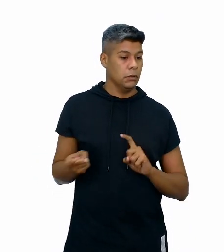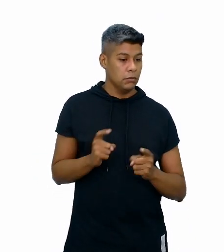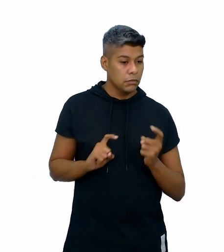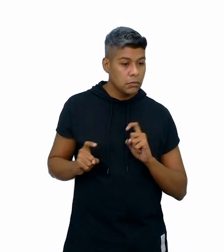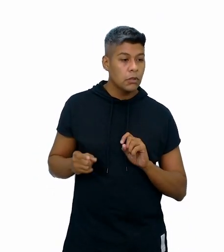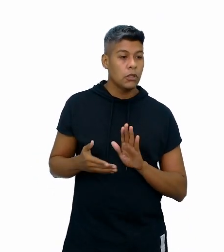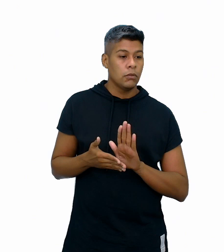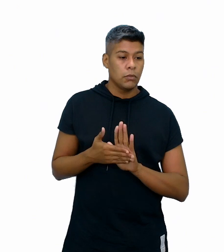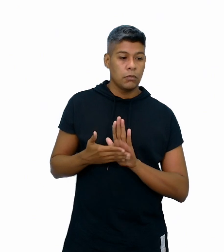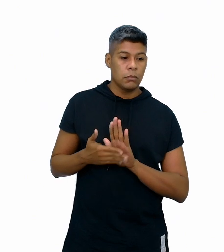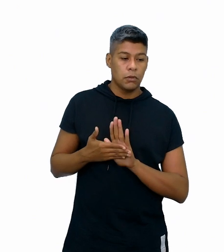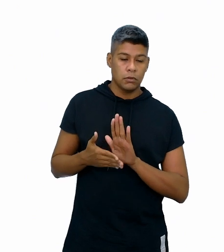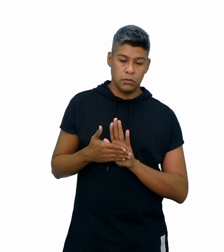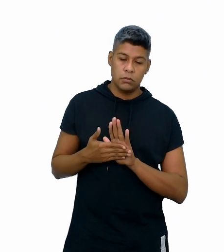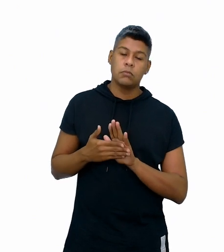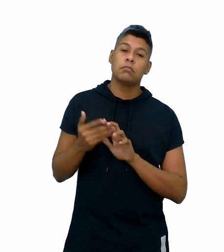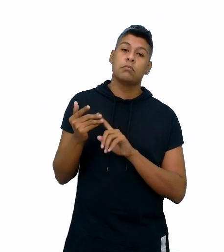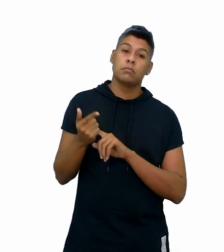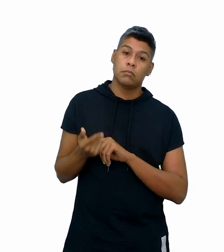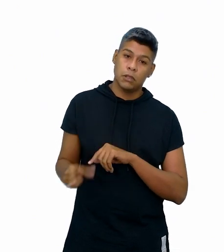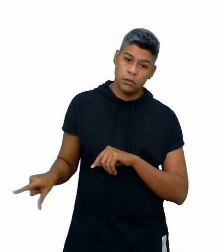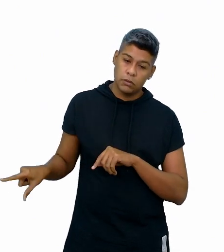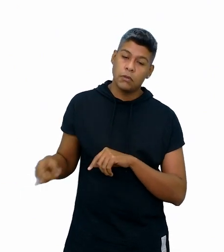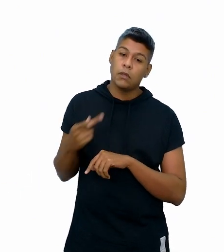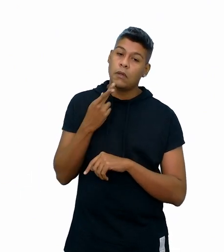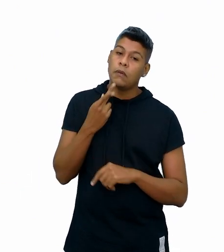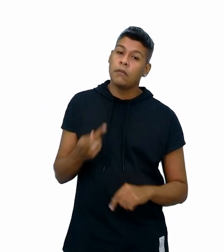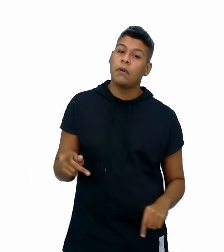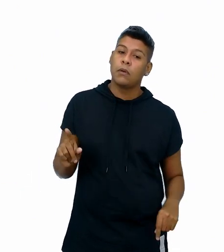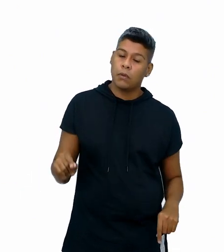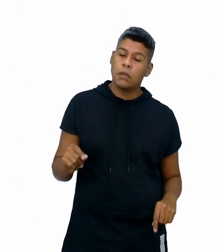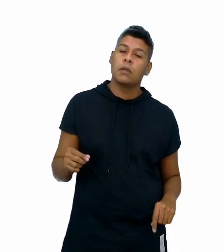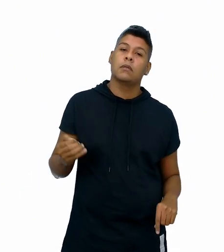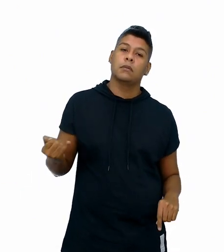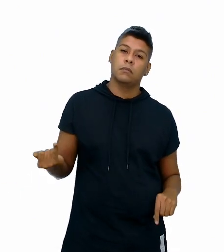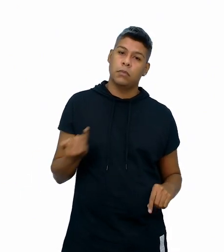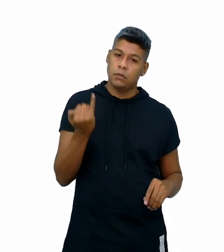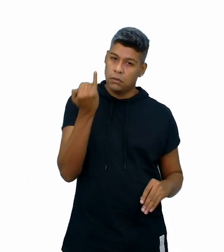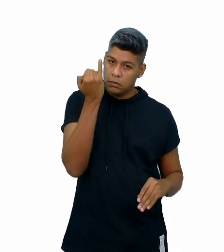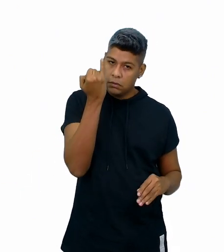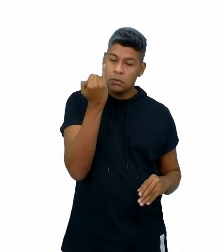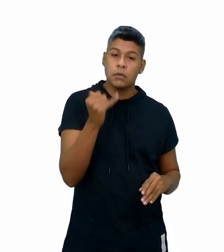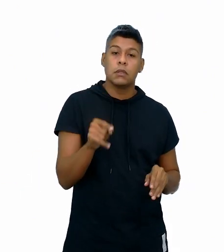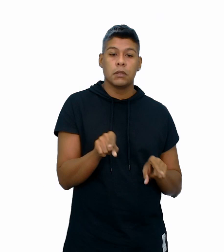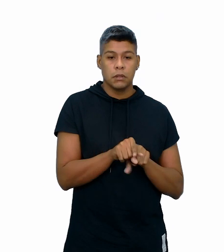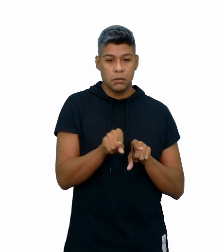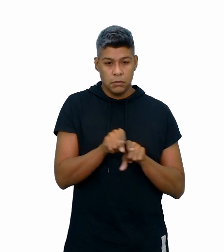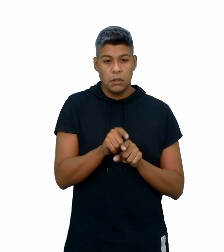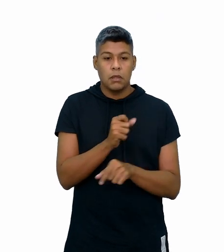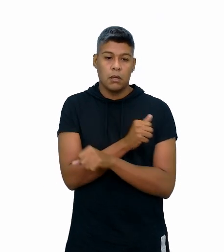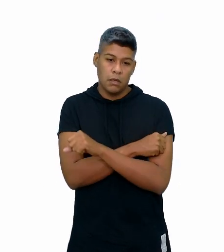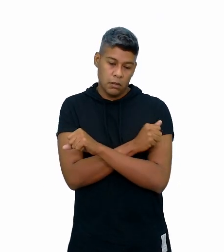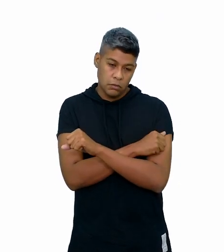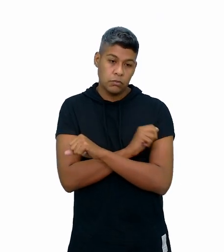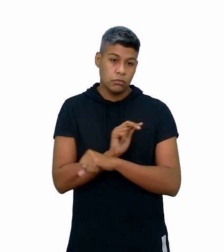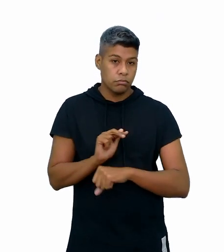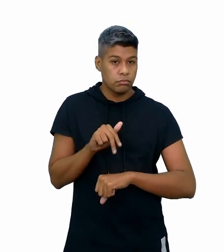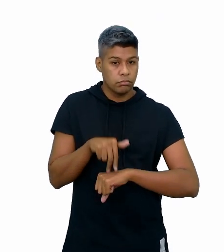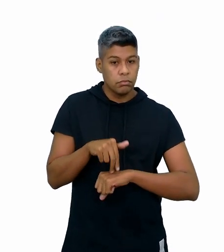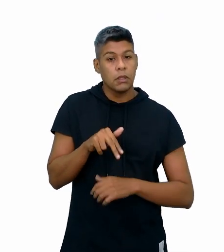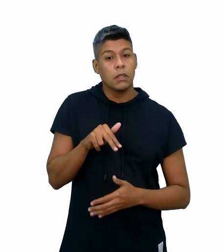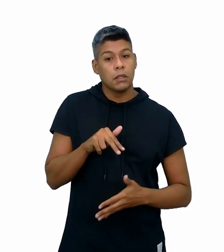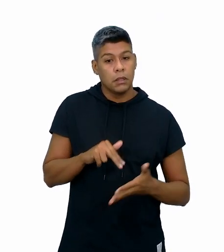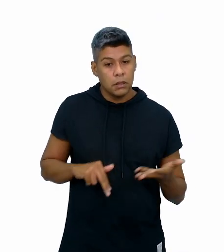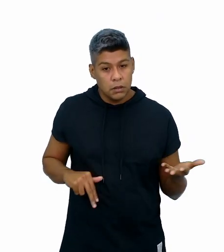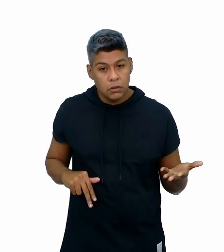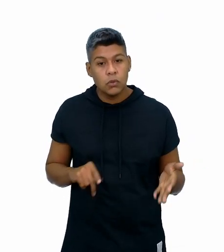os propósitos, mais uma vez, eu digo que é fundamental e, sobretudo, os estudantes atuam como